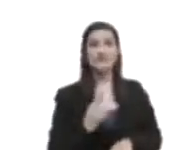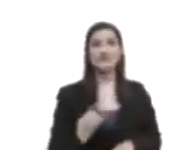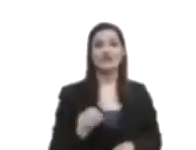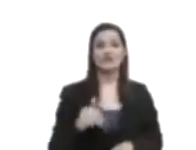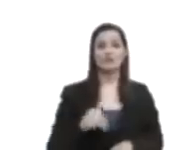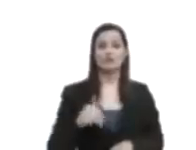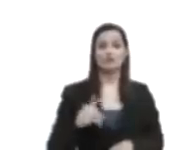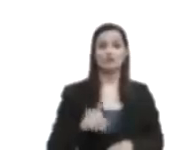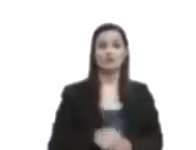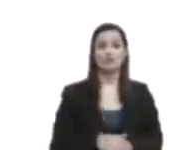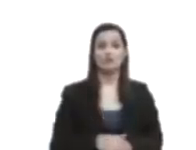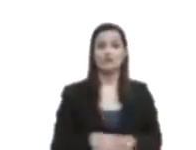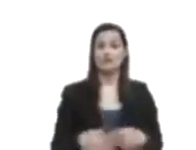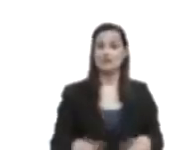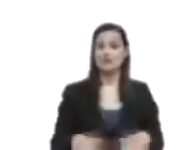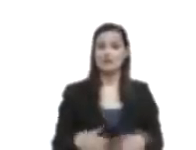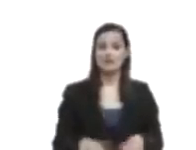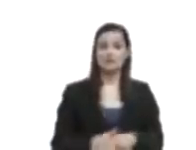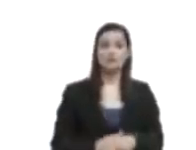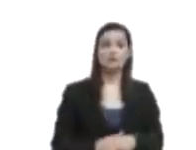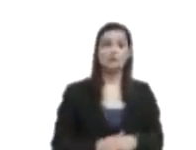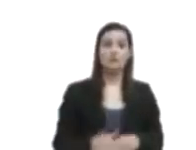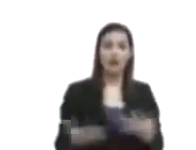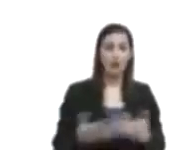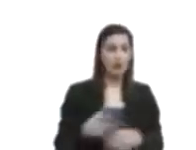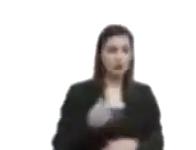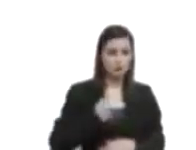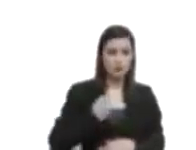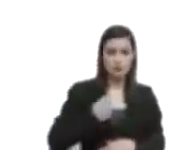minutos, eu encerro. Agora é a